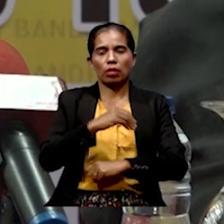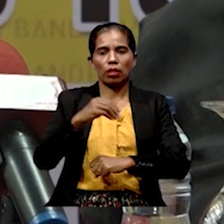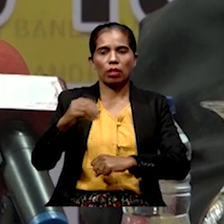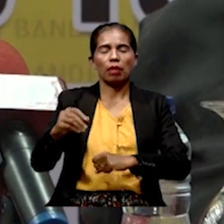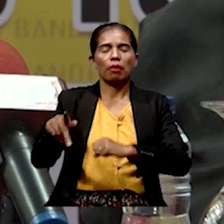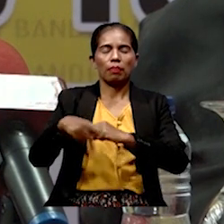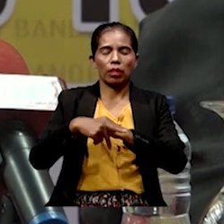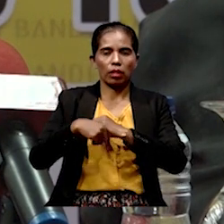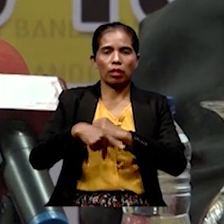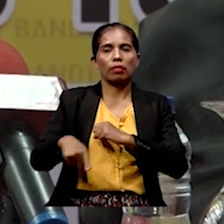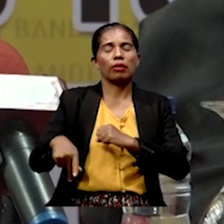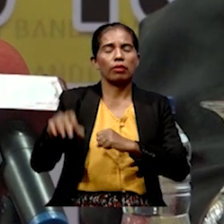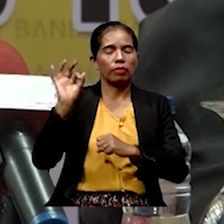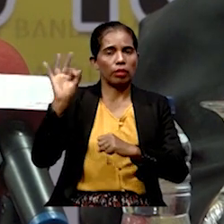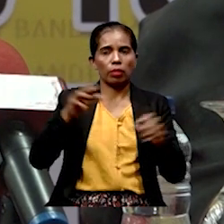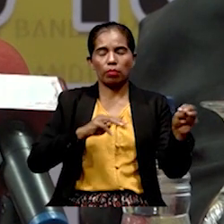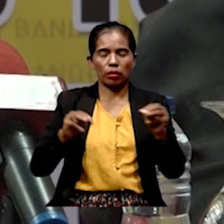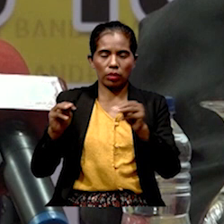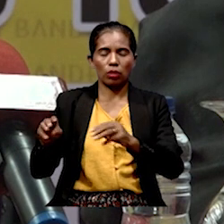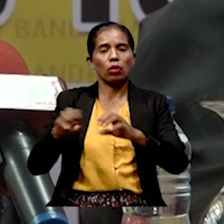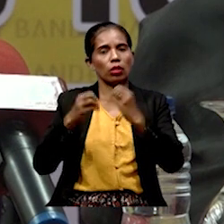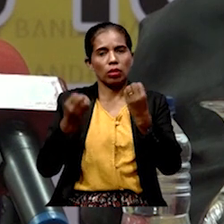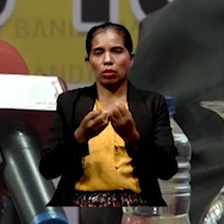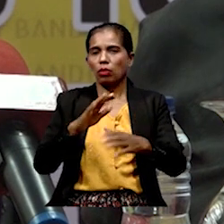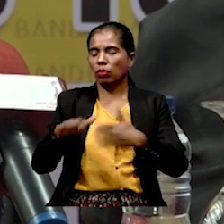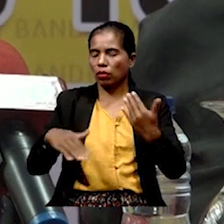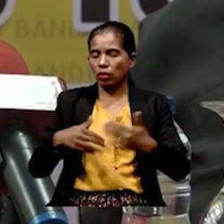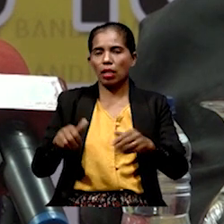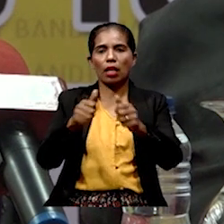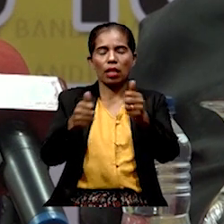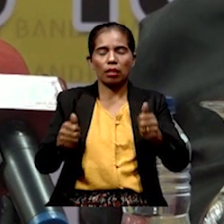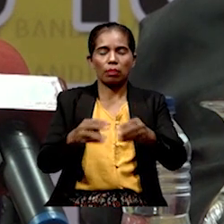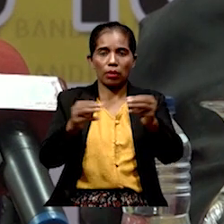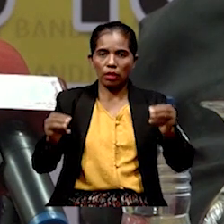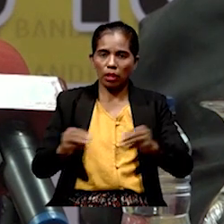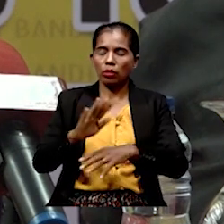Organizações Soto-Oto Resistência Niano, Organizações Artes Marciais no Rituais,